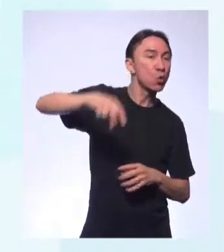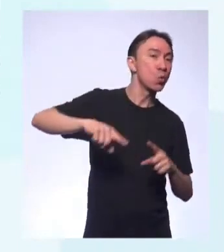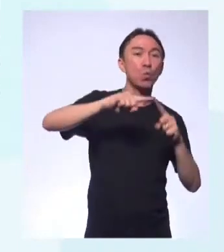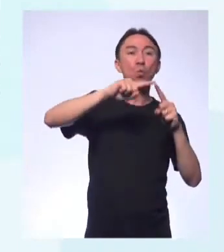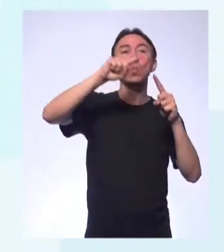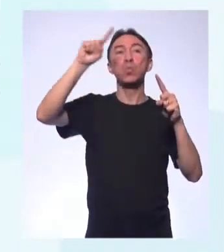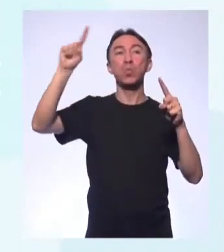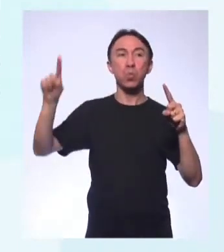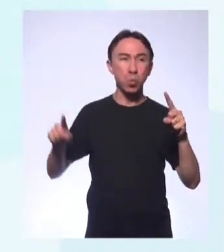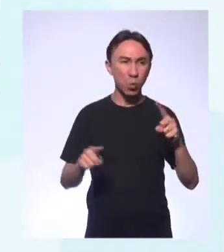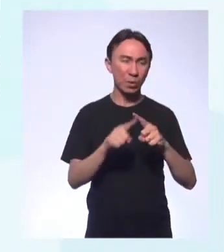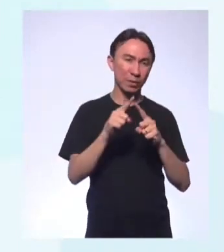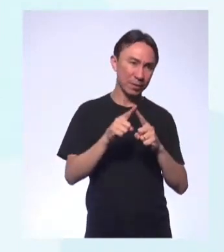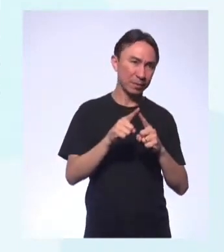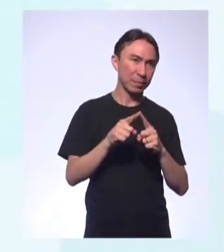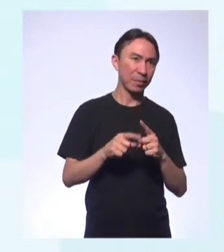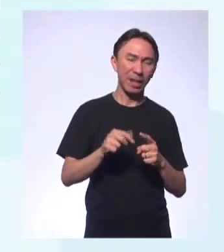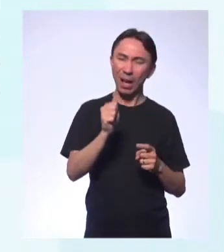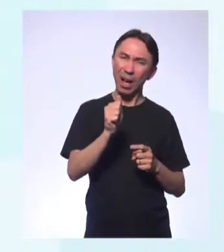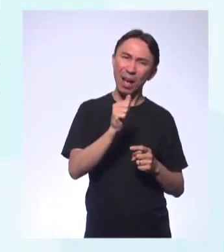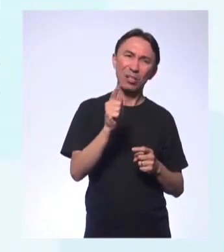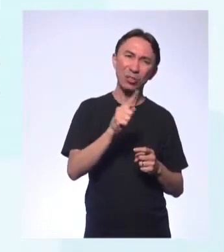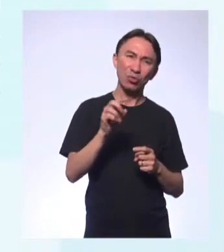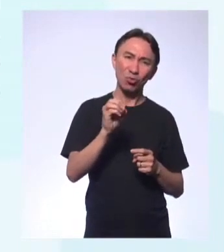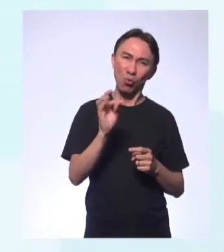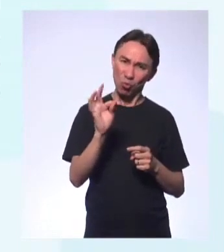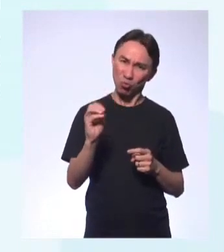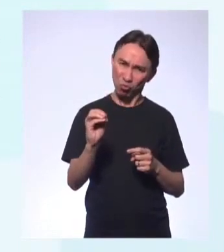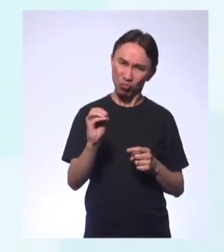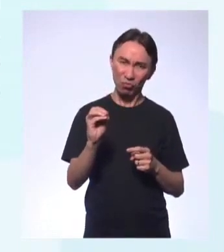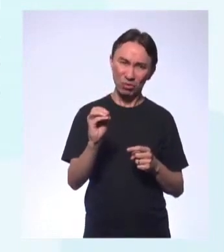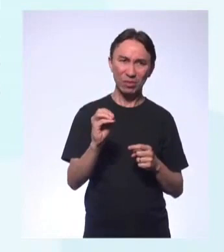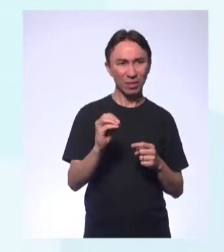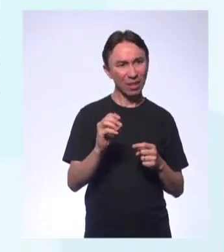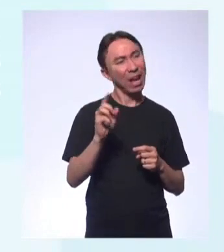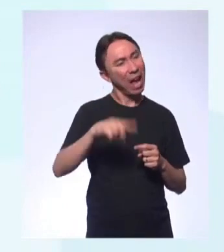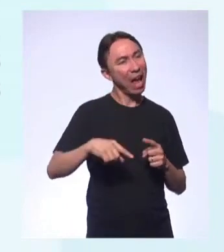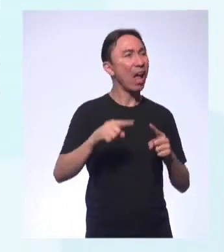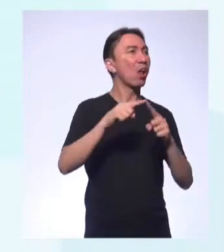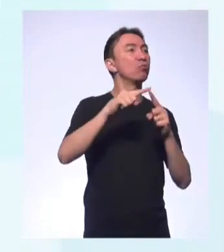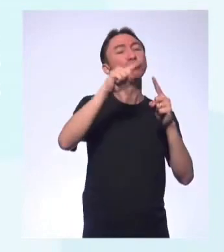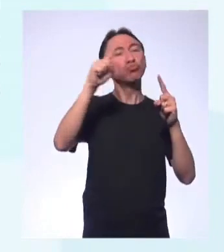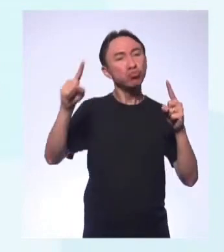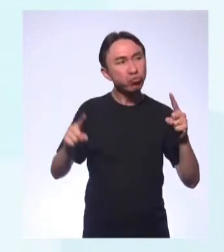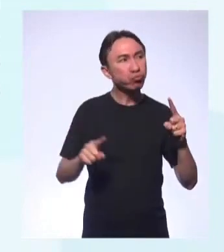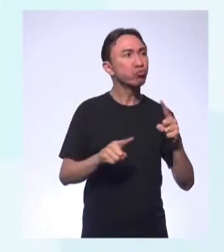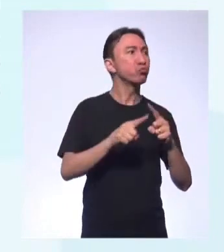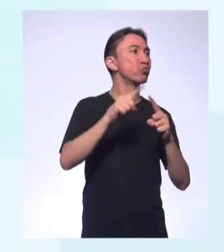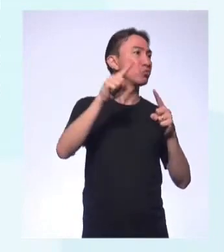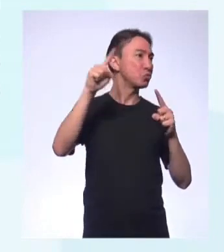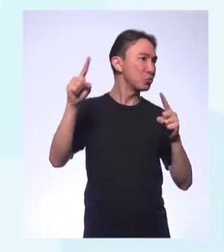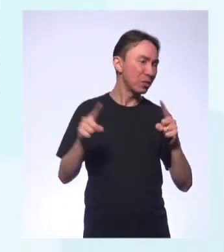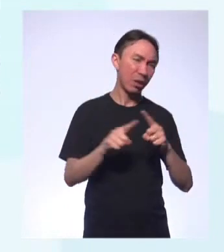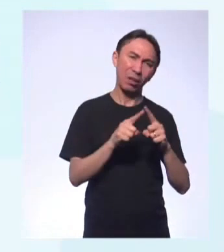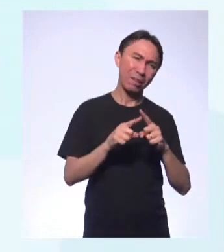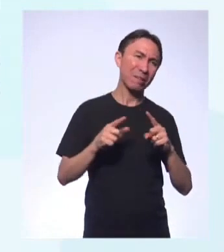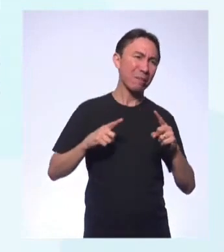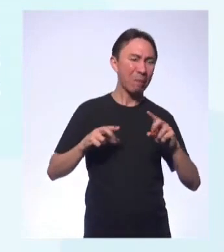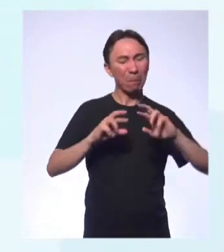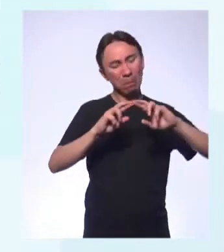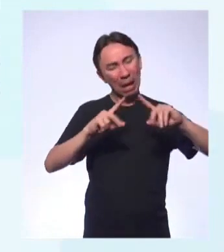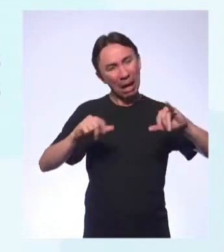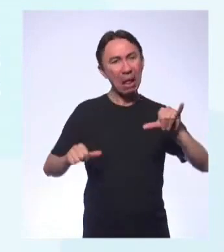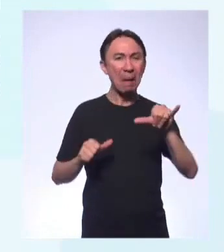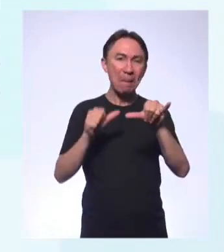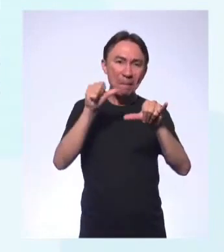do azoto, nitrogênio, é o ciclo biogeoquímico que comporta diversas transformações que este